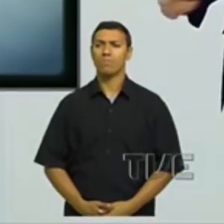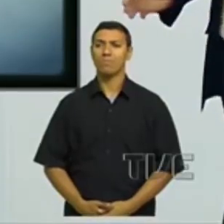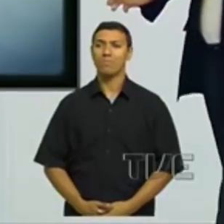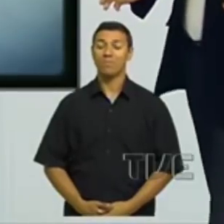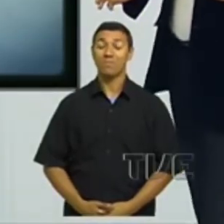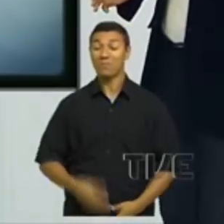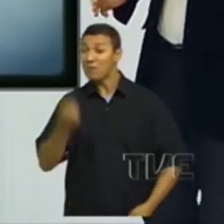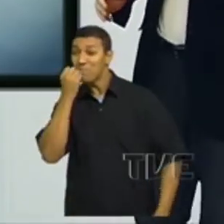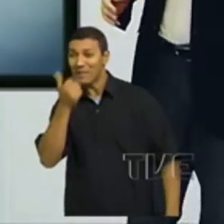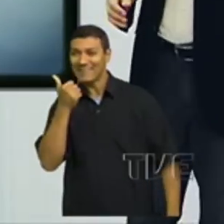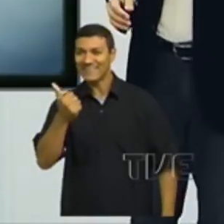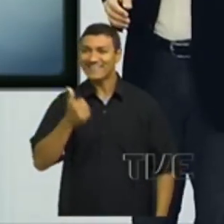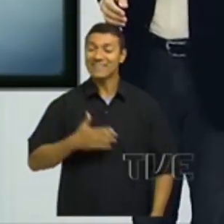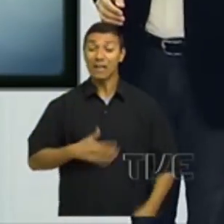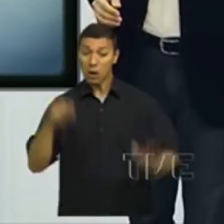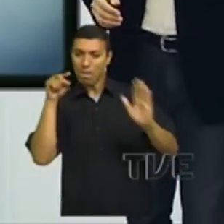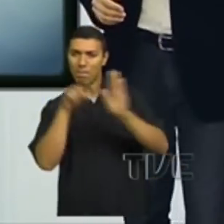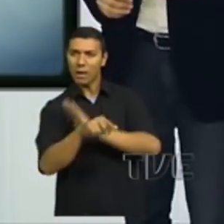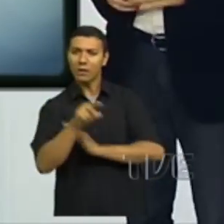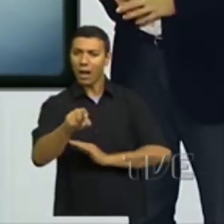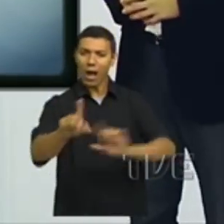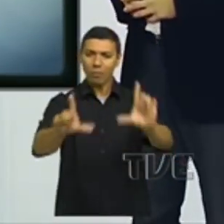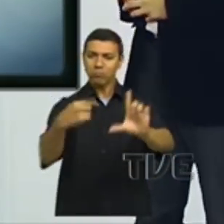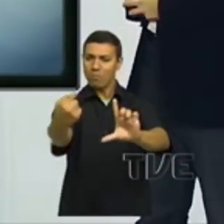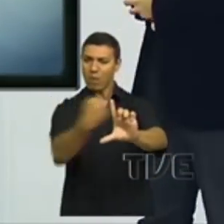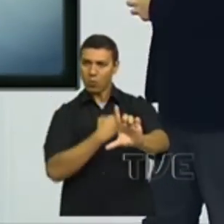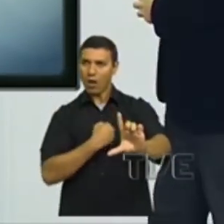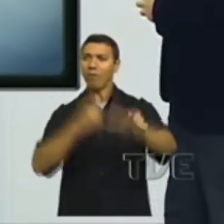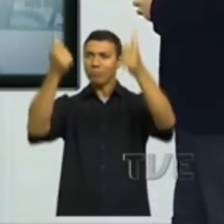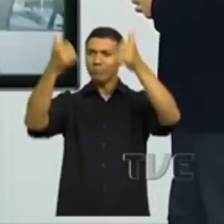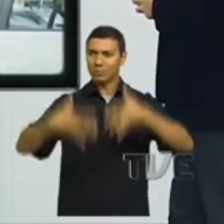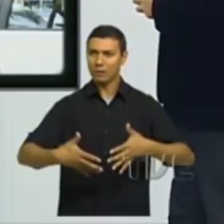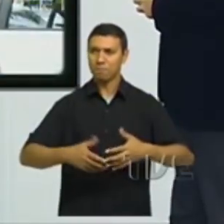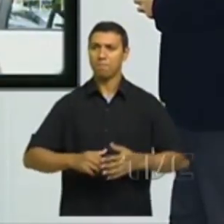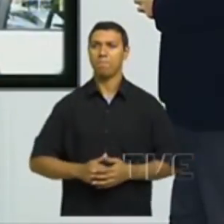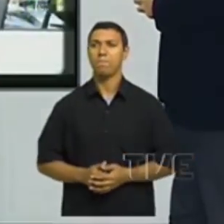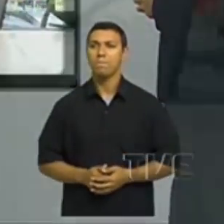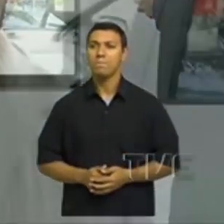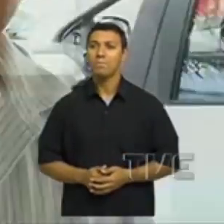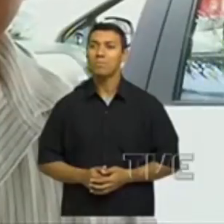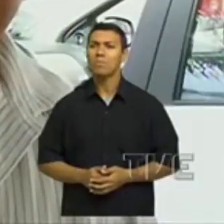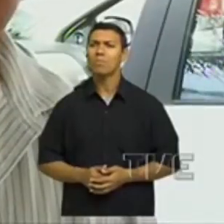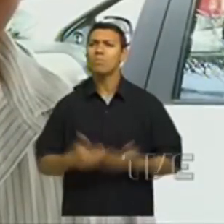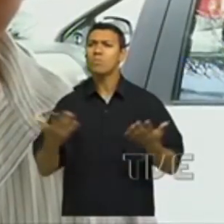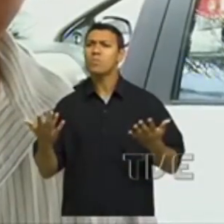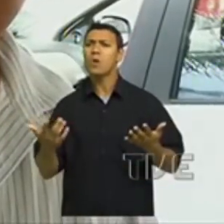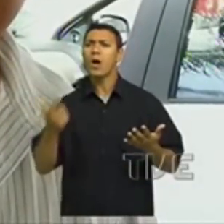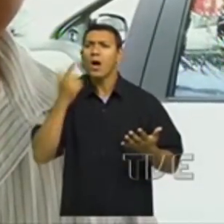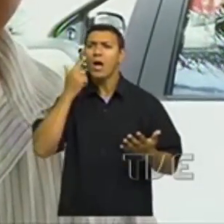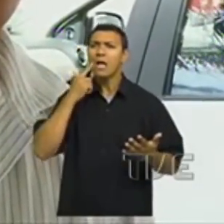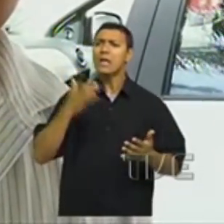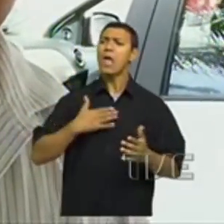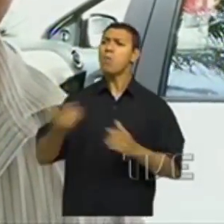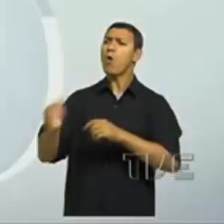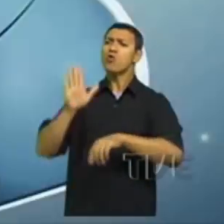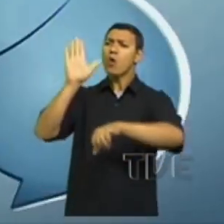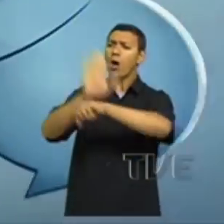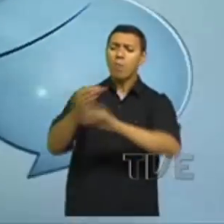Muito bem, agora vamos à pergunta do nosso telespectador. Quem eu posso declarar como meu